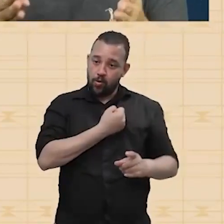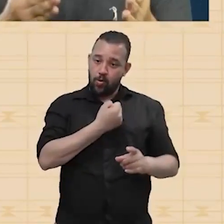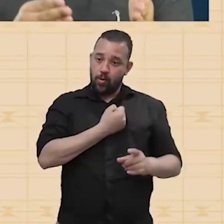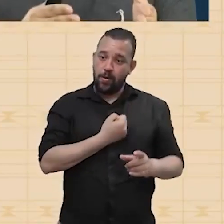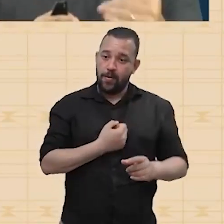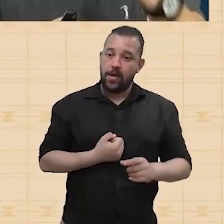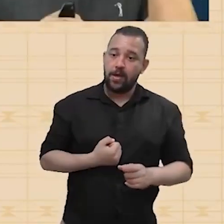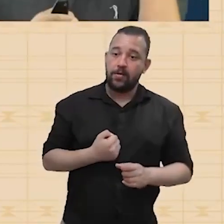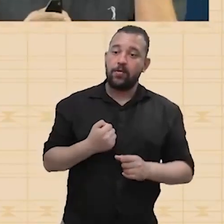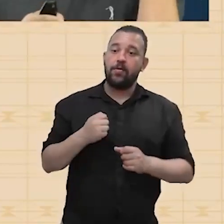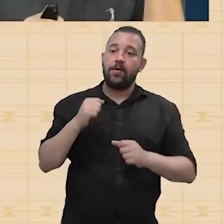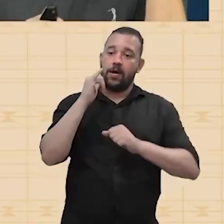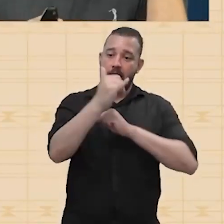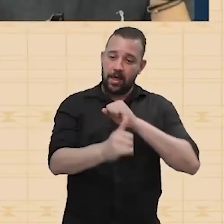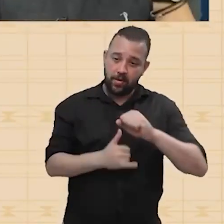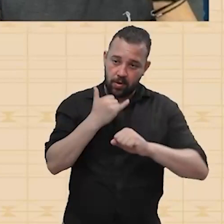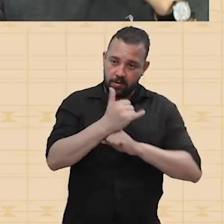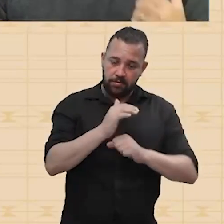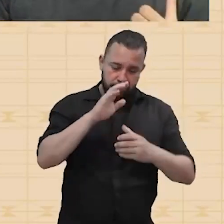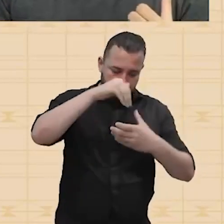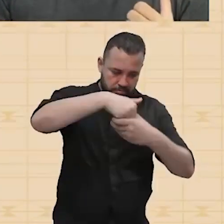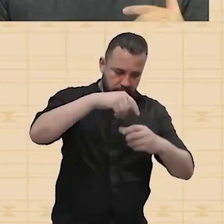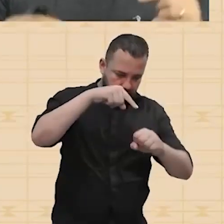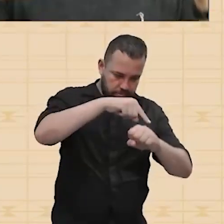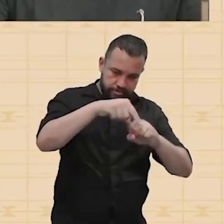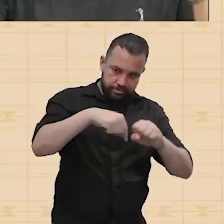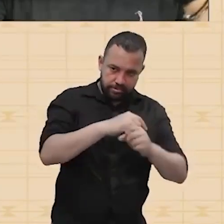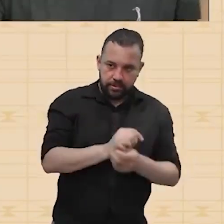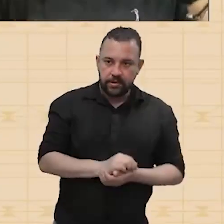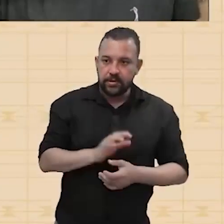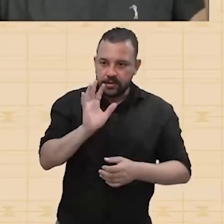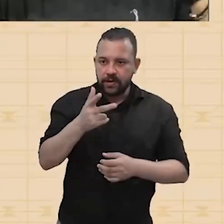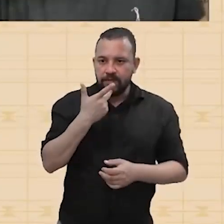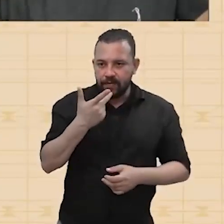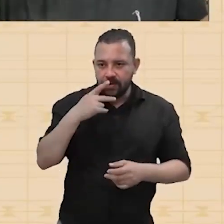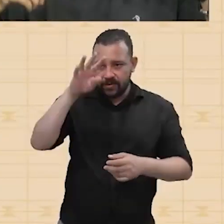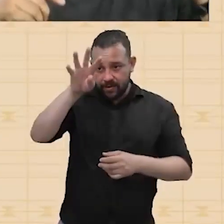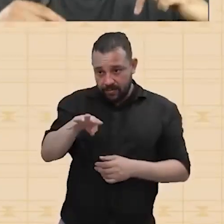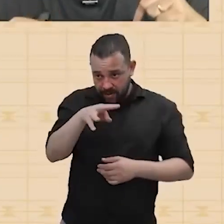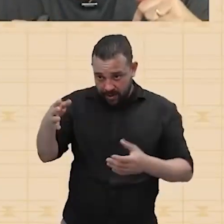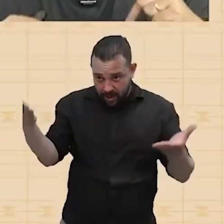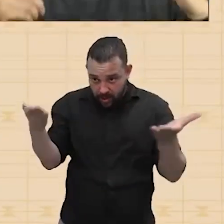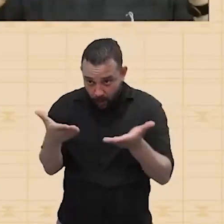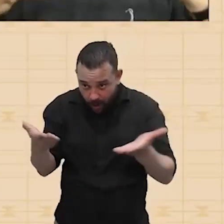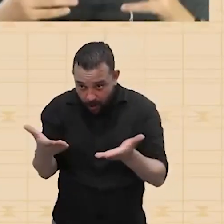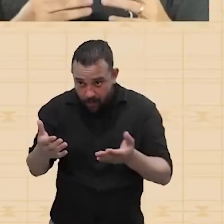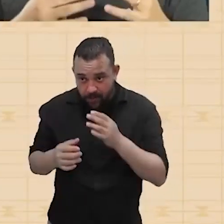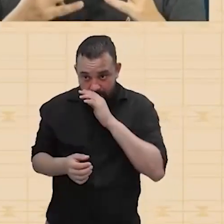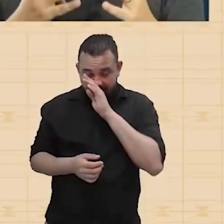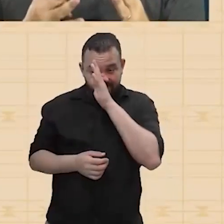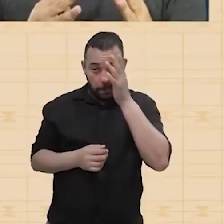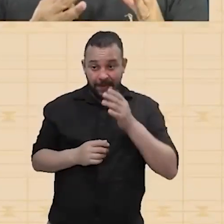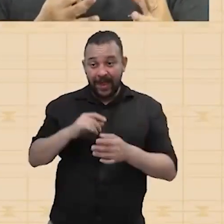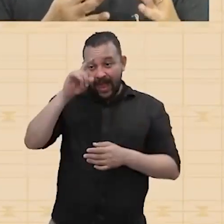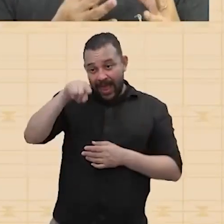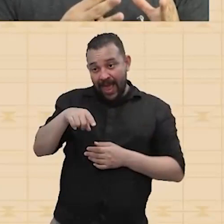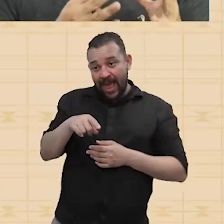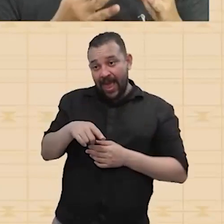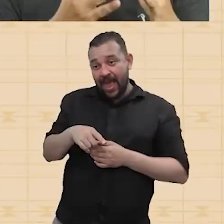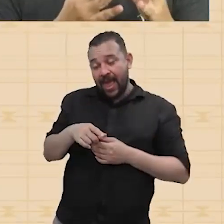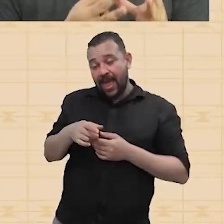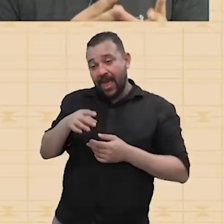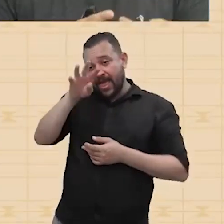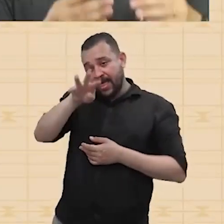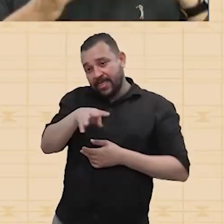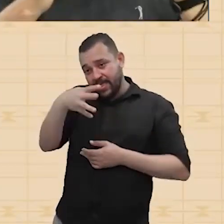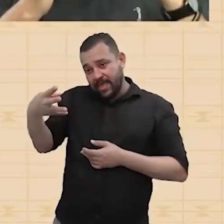por Moseley, que nós falamos agora há pouco, que é a tabela atual, é a tabela organizada